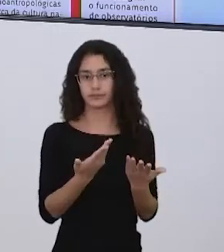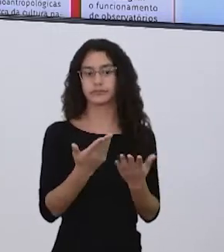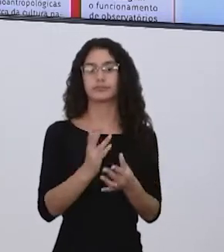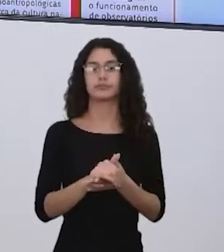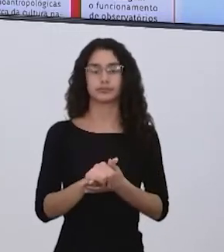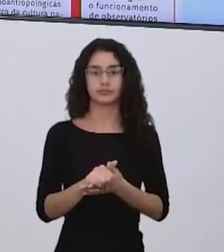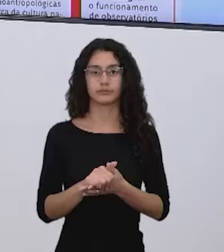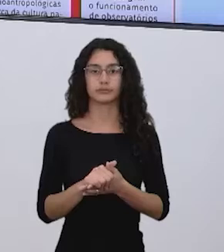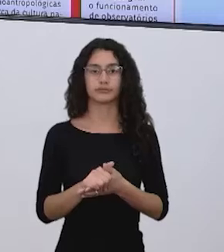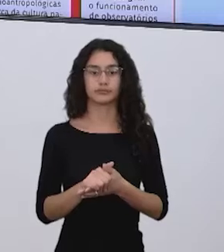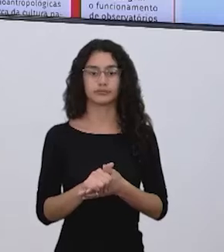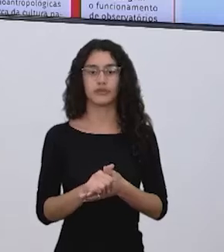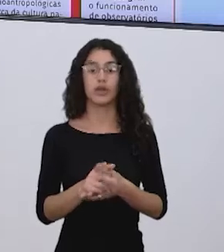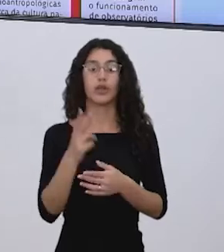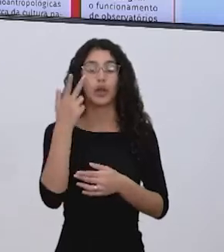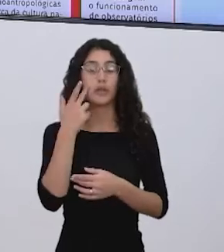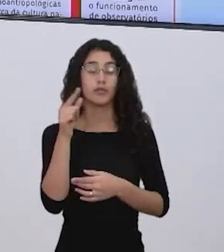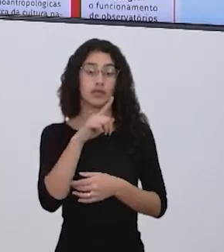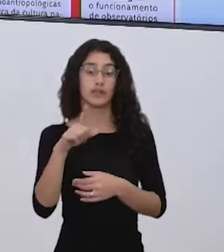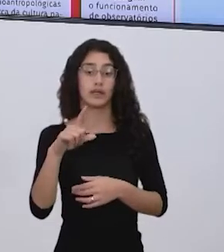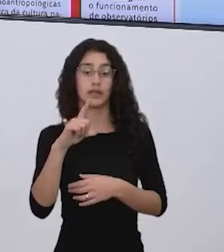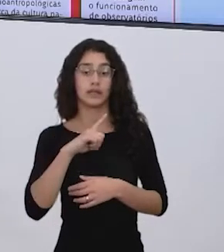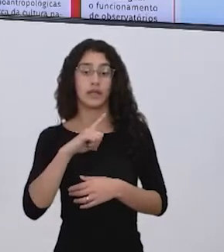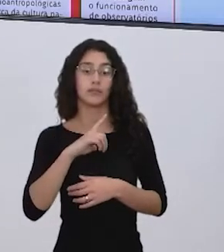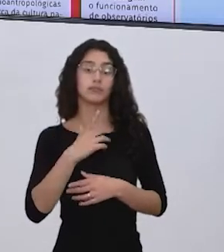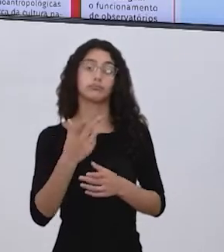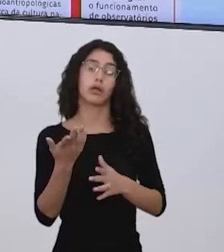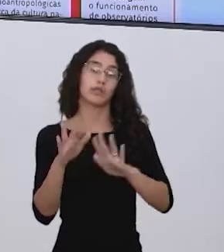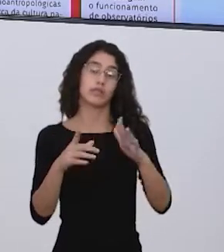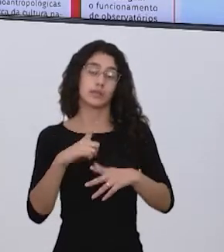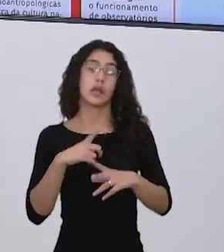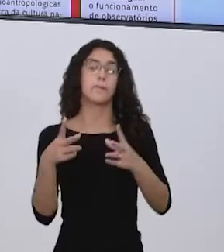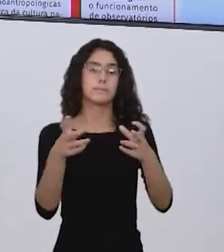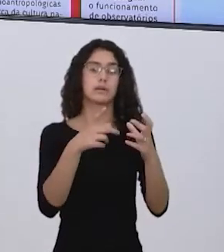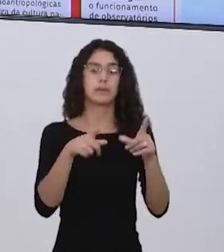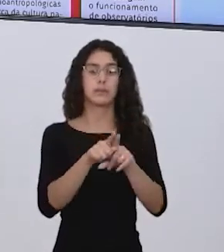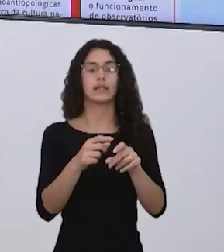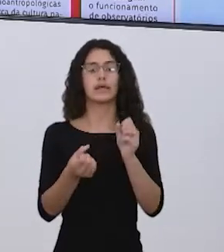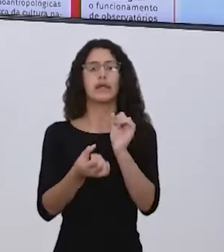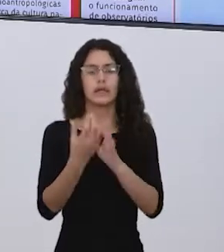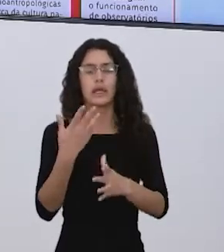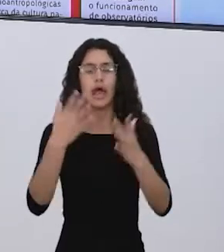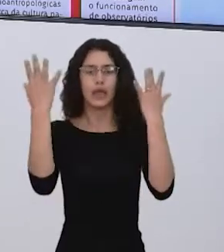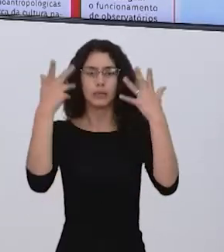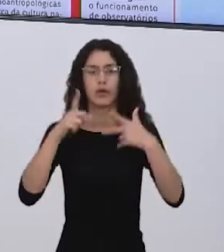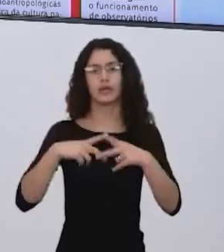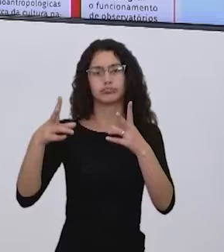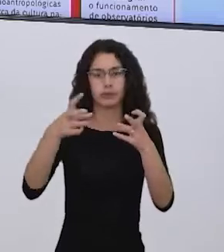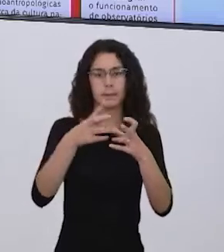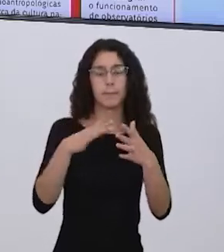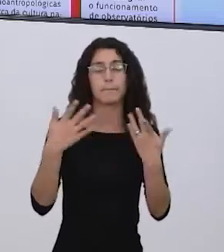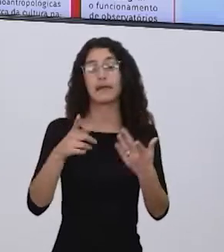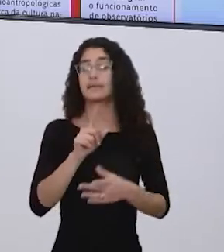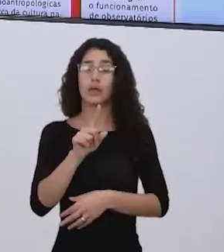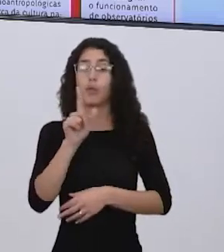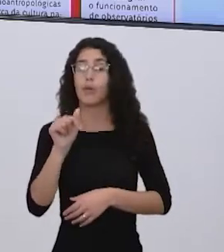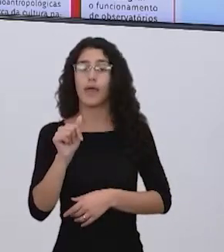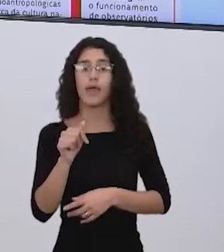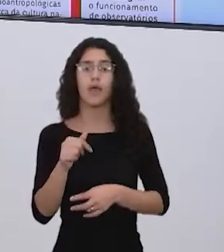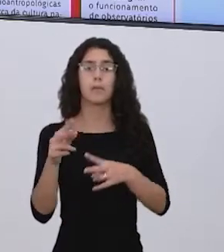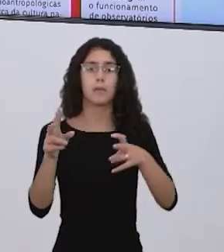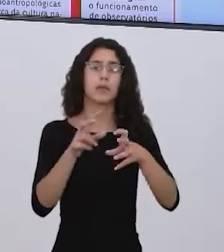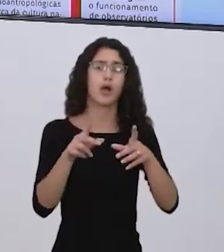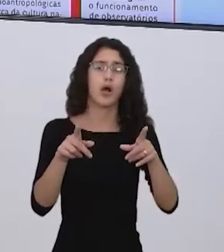casa. Eu digo normalmente porque eu sei que tem gente que tem essa visão com quem cria animais e tem essa visão, mas eu digo que não é uma